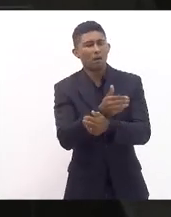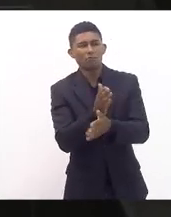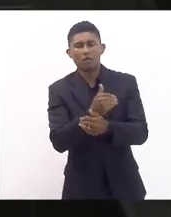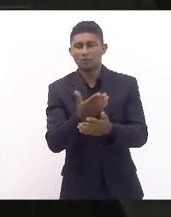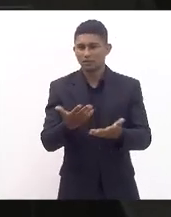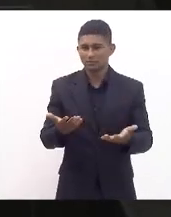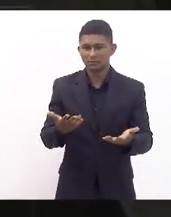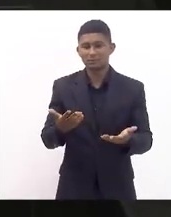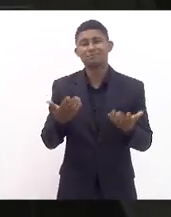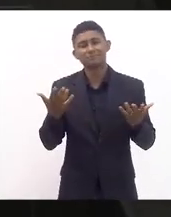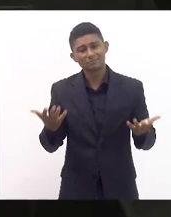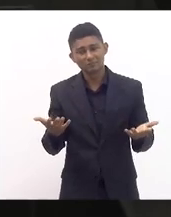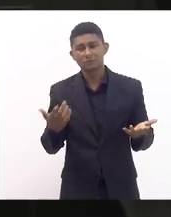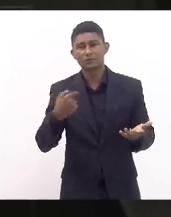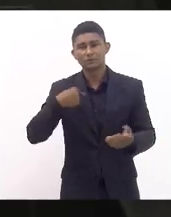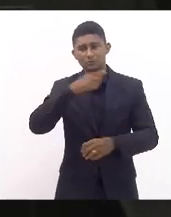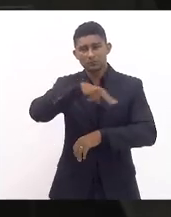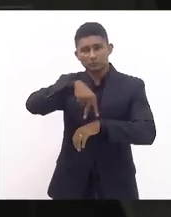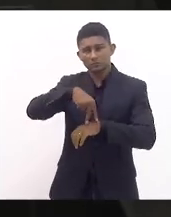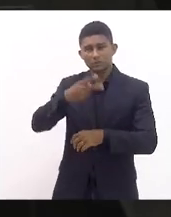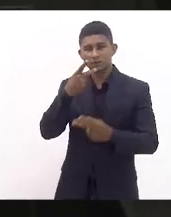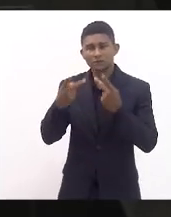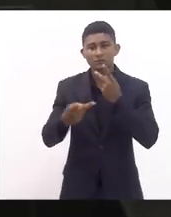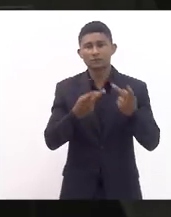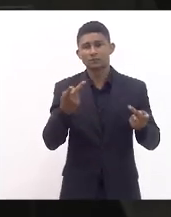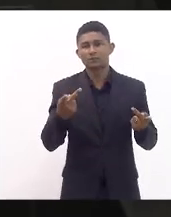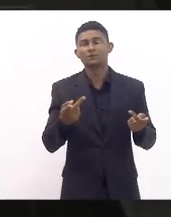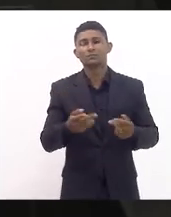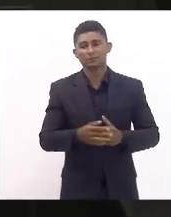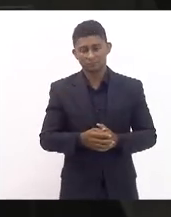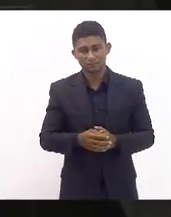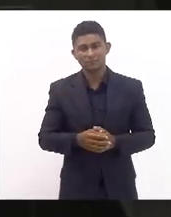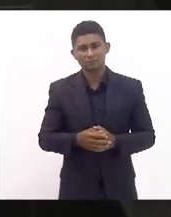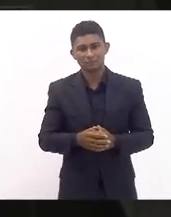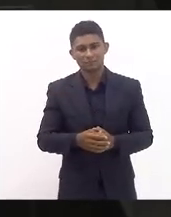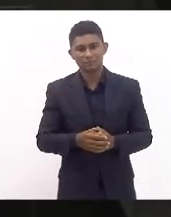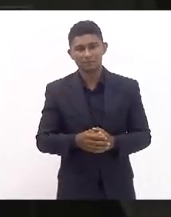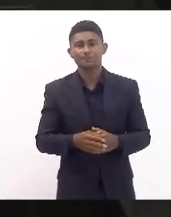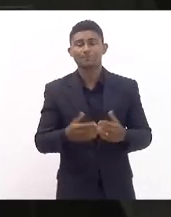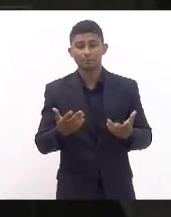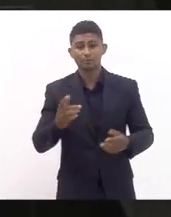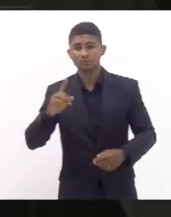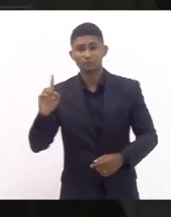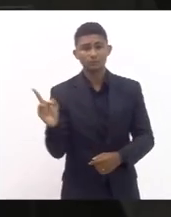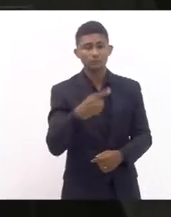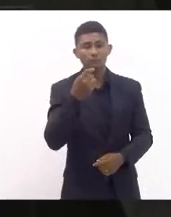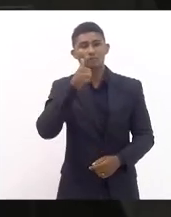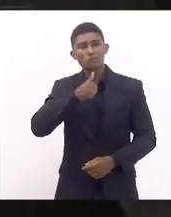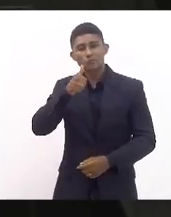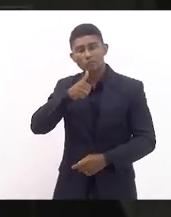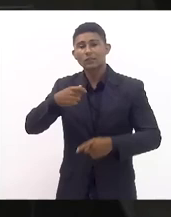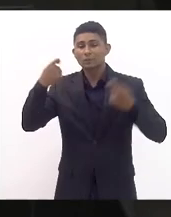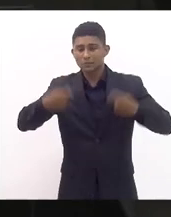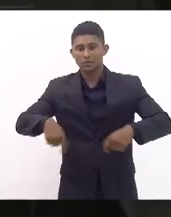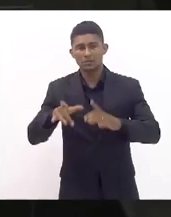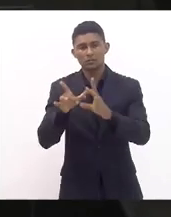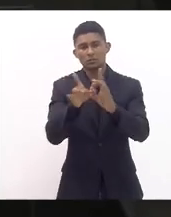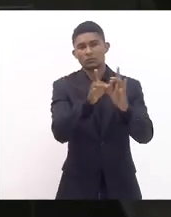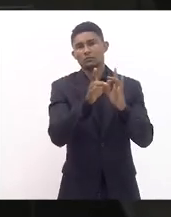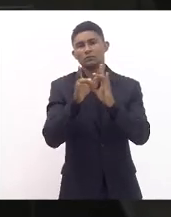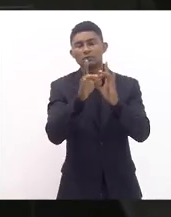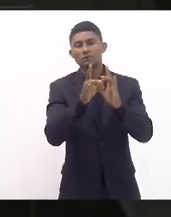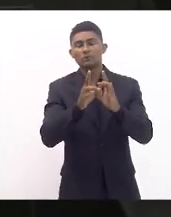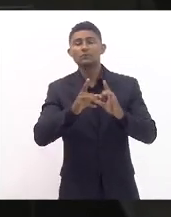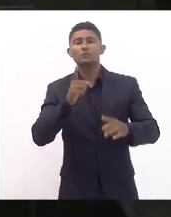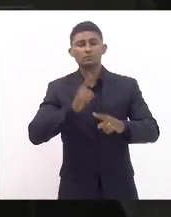conhece. Então, eram essas as minhas palavras, nobre deputada Tia Ju. E nós, mulheres, temos, sim, que nos unir,